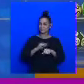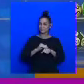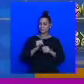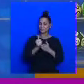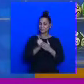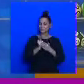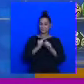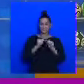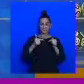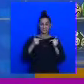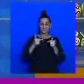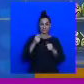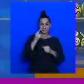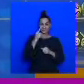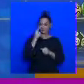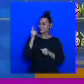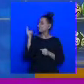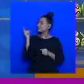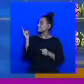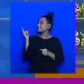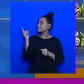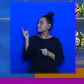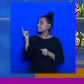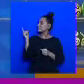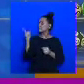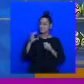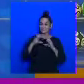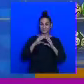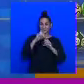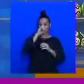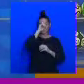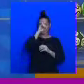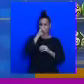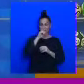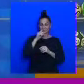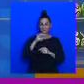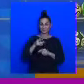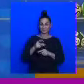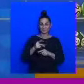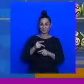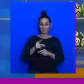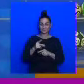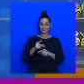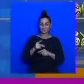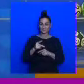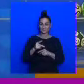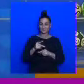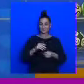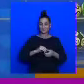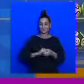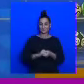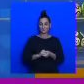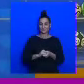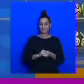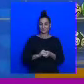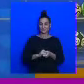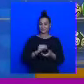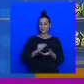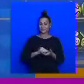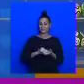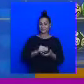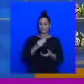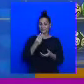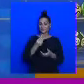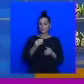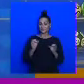Pode chamar que a sorte vem. Vem sorte, vem sorte. Bola amarela, número 12. Amarela, 12. Ainda